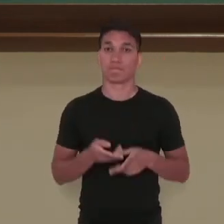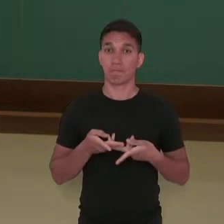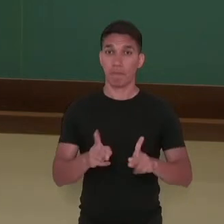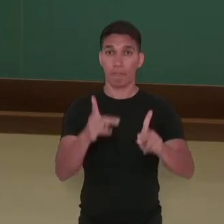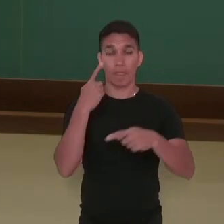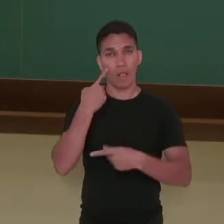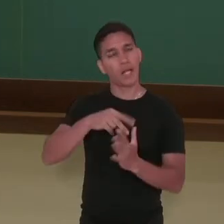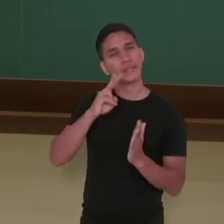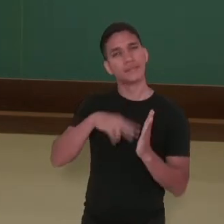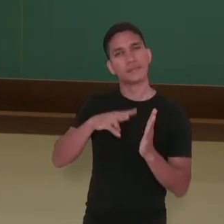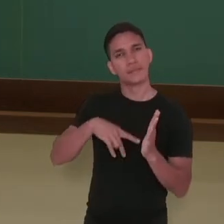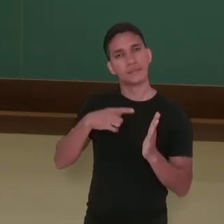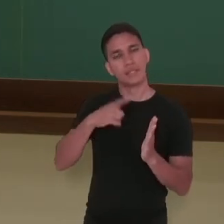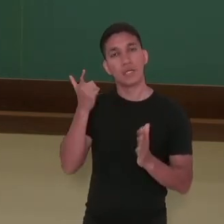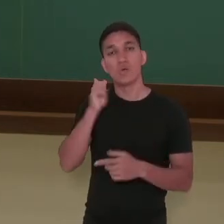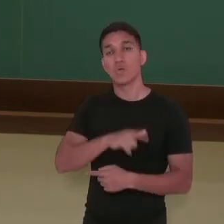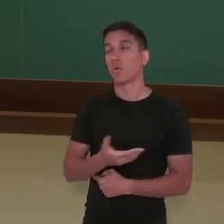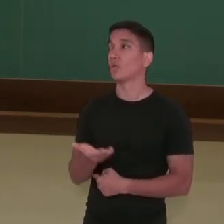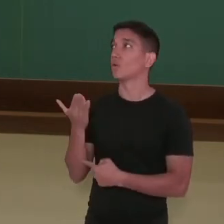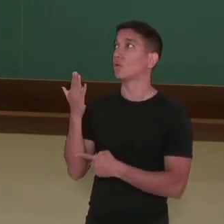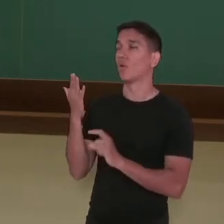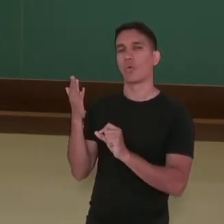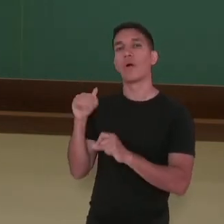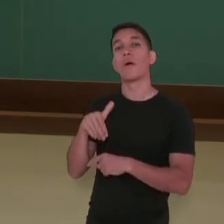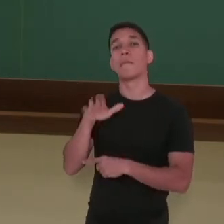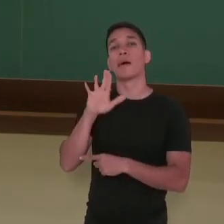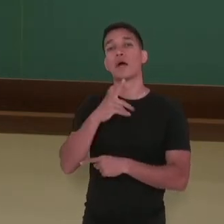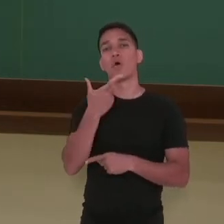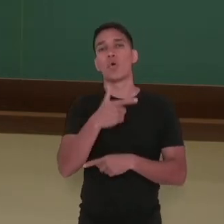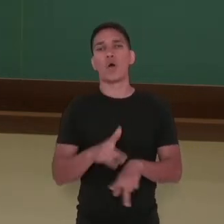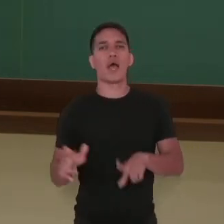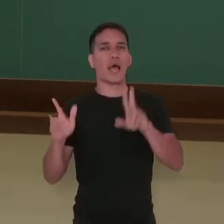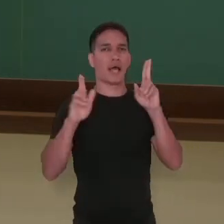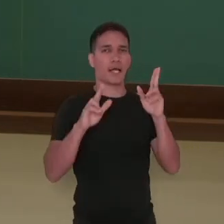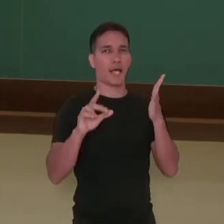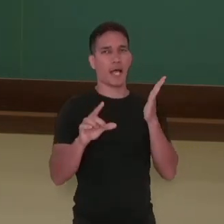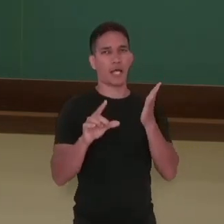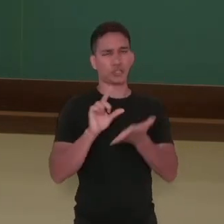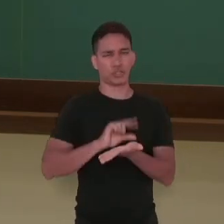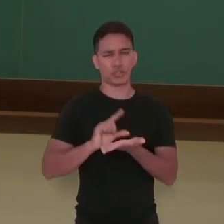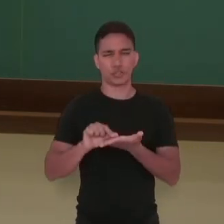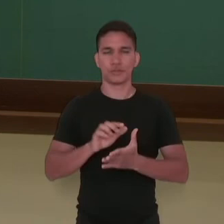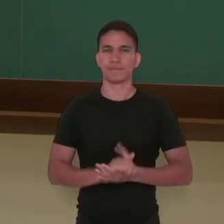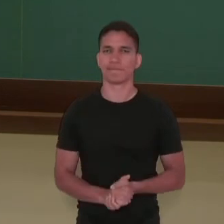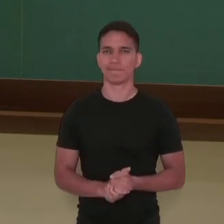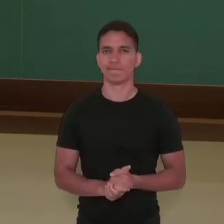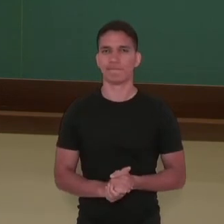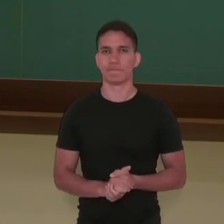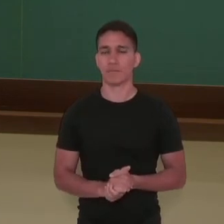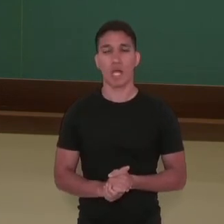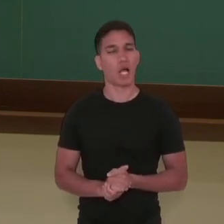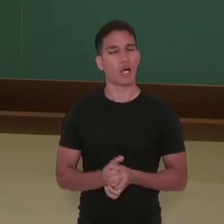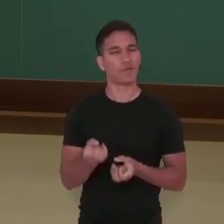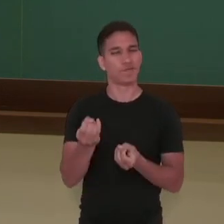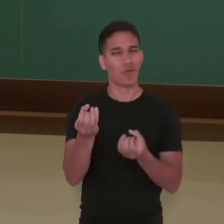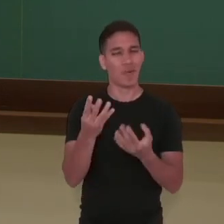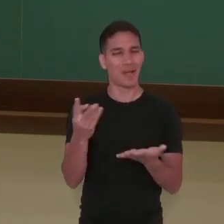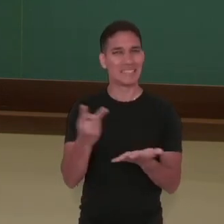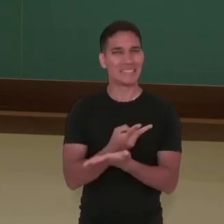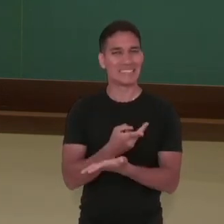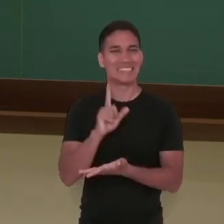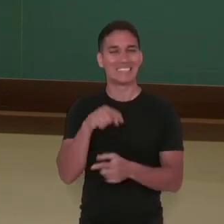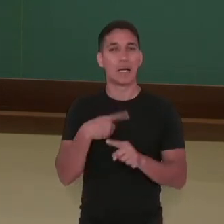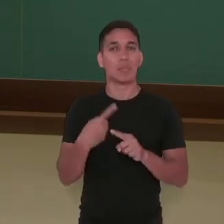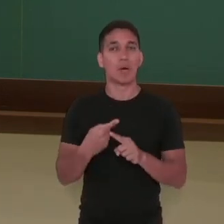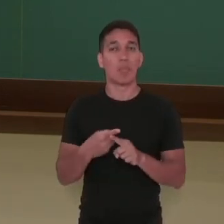Continuando a leitura, temos mais um trecho do nosso artigo. A desinformação, fruto da imprecisão,